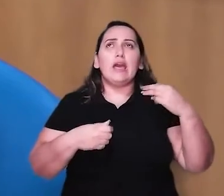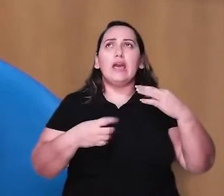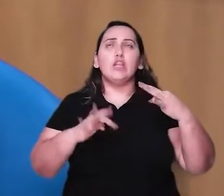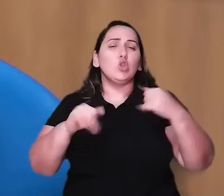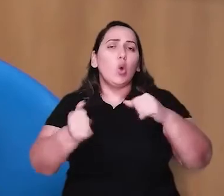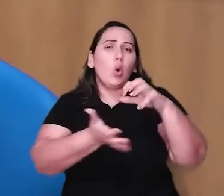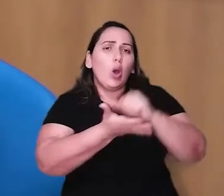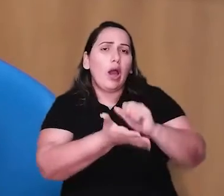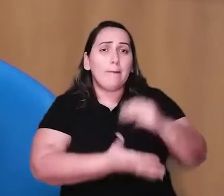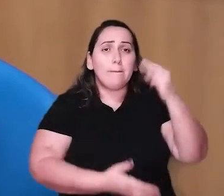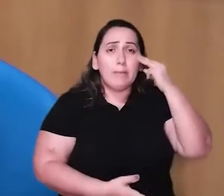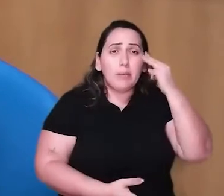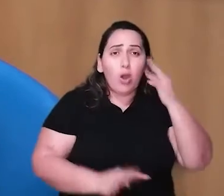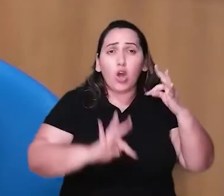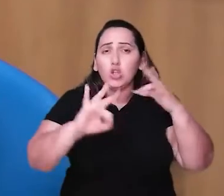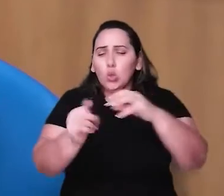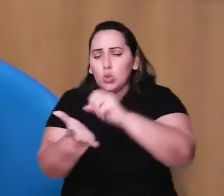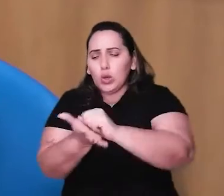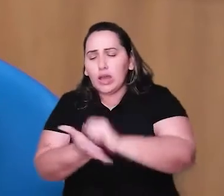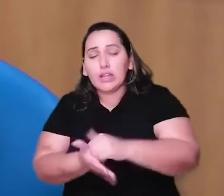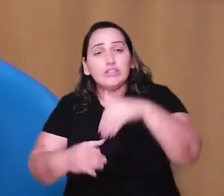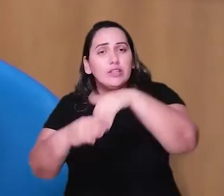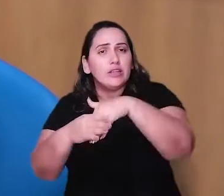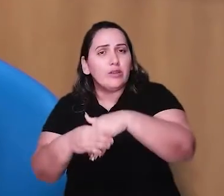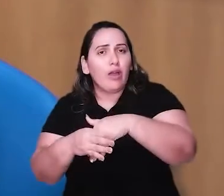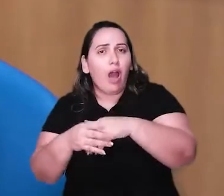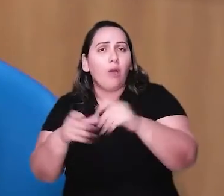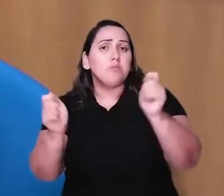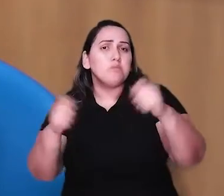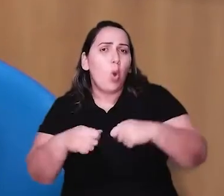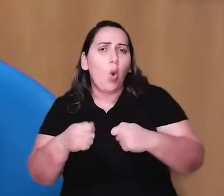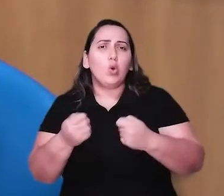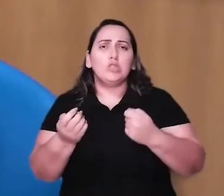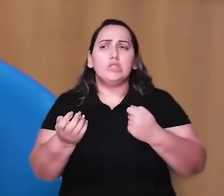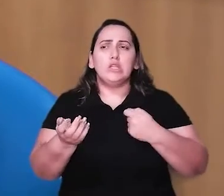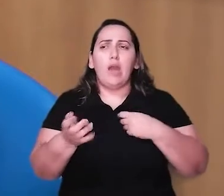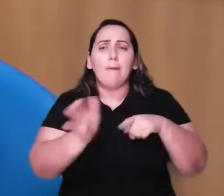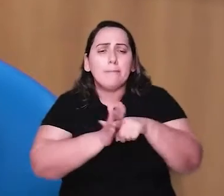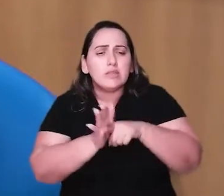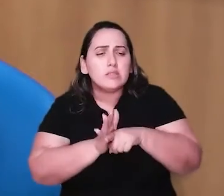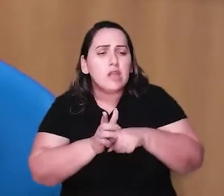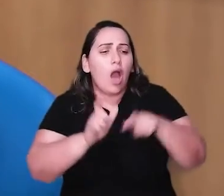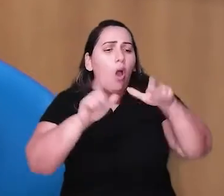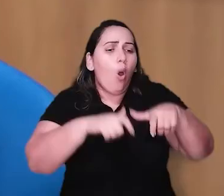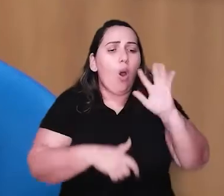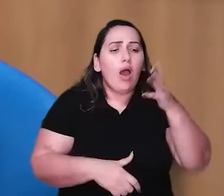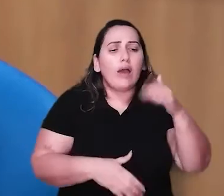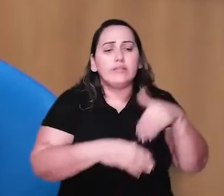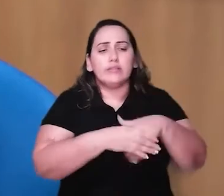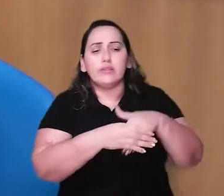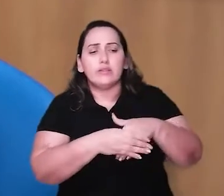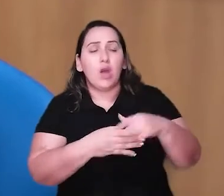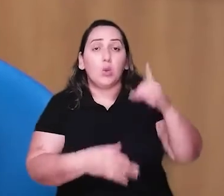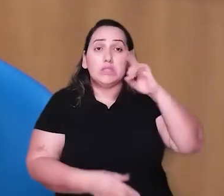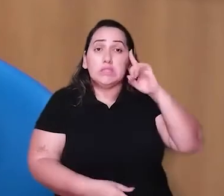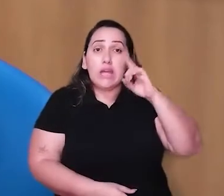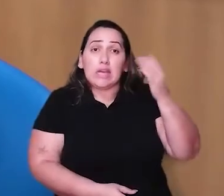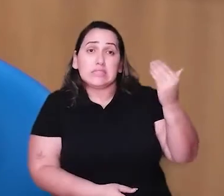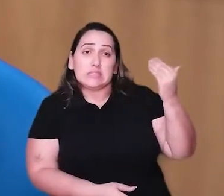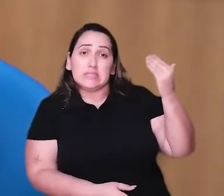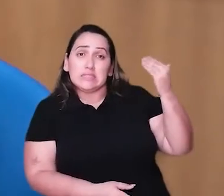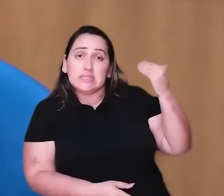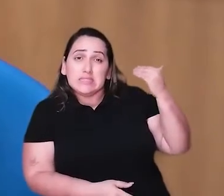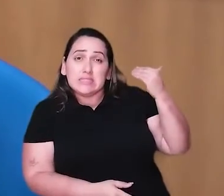muito minucioso de cruzamento de informações, porque eu obtinha, às vezes, os dados junto aos municípios e eu fazia esse